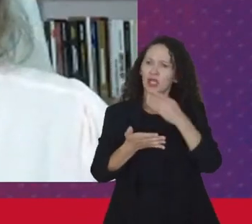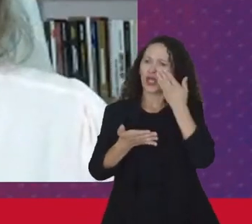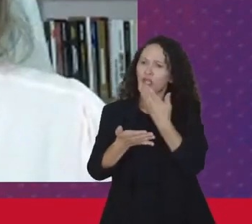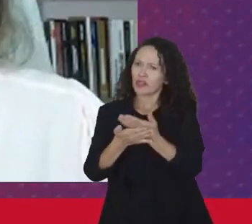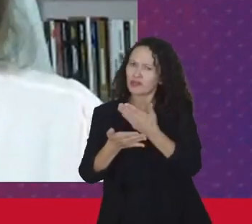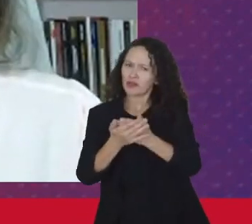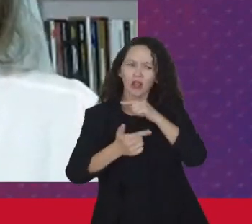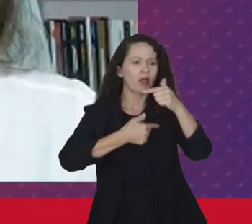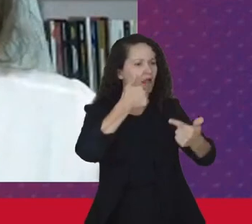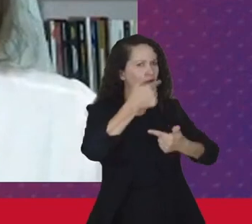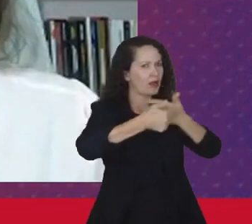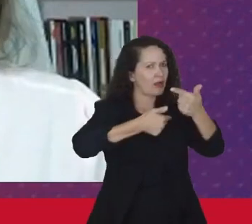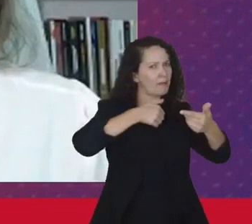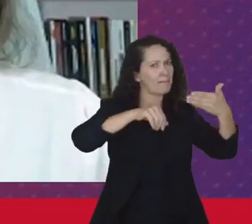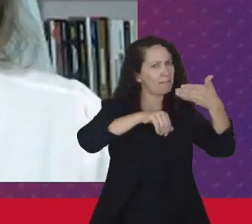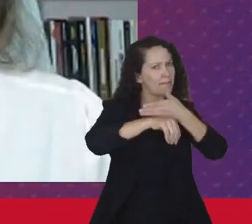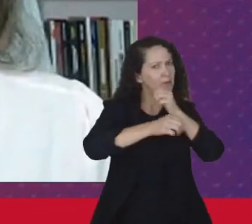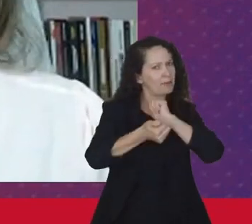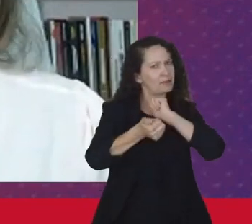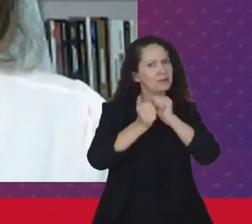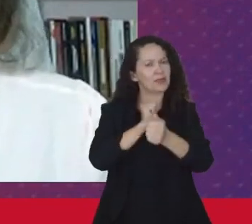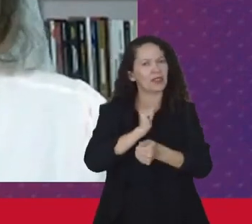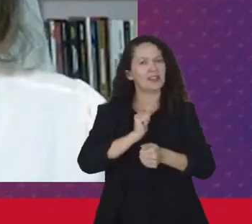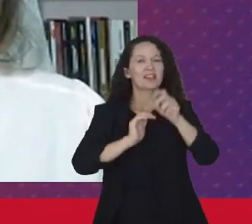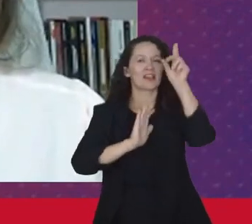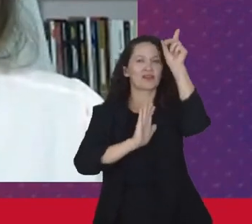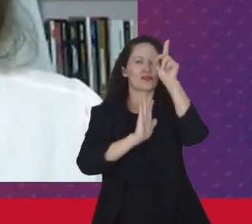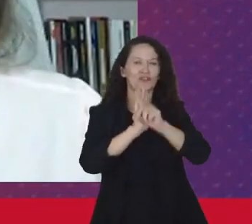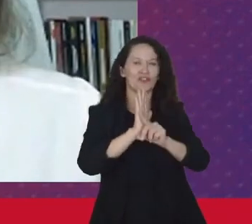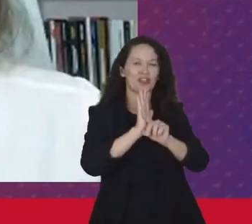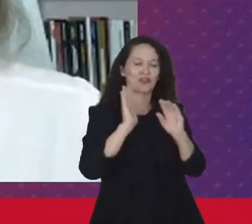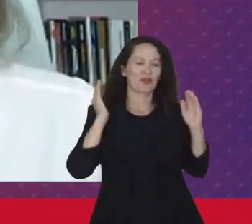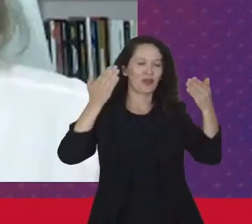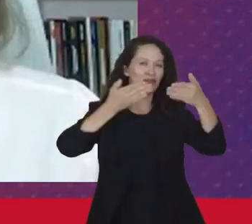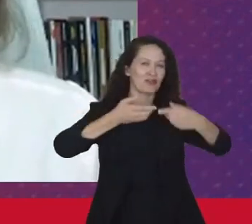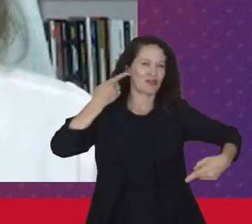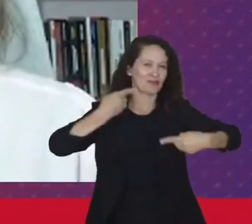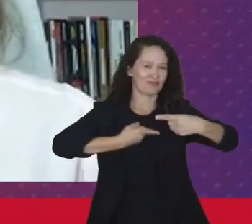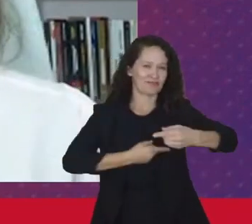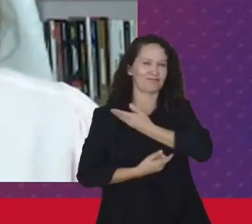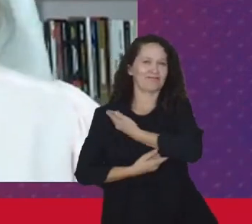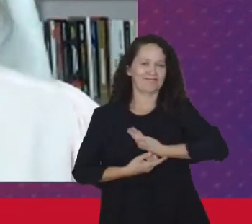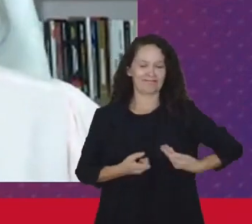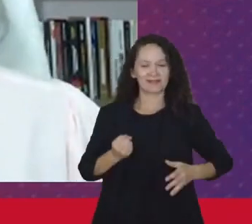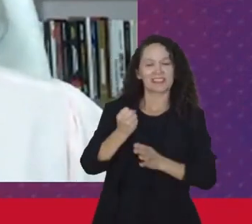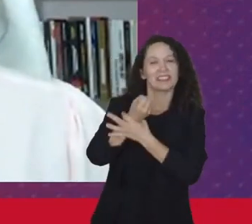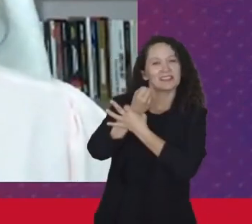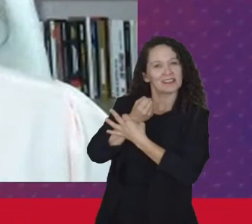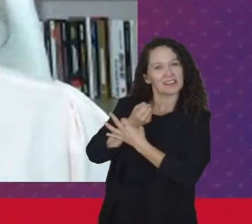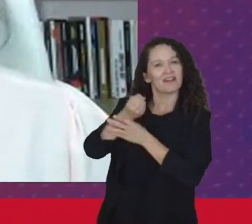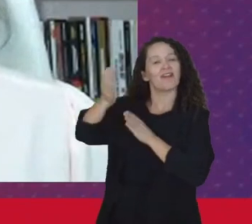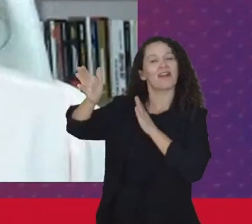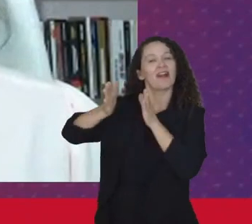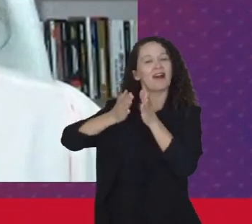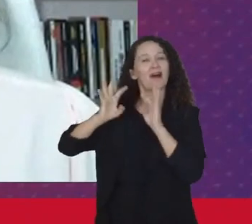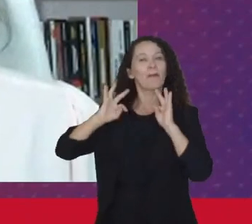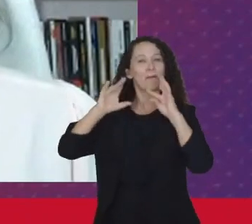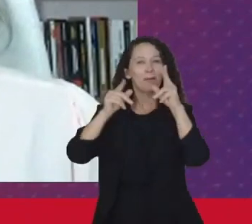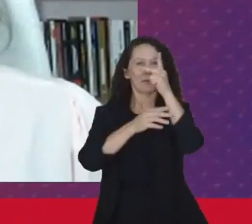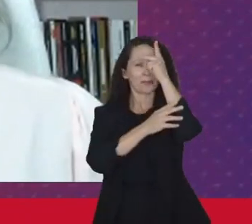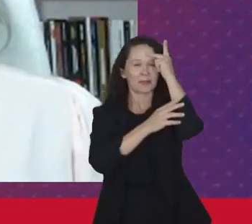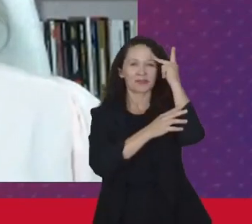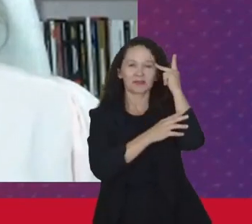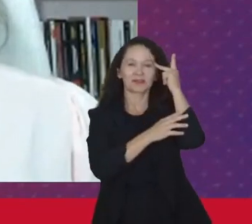estudar, trabalhar, participar de esportes deve ser um foco de uma política pública que assegure acessibilidade para todas as